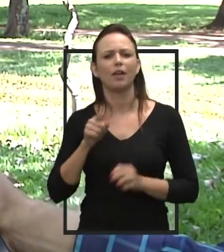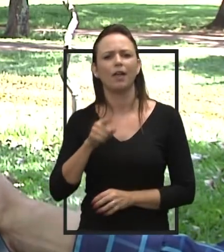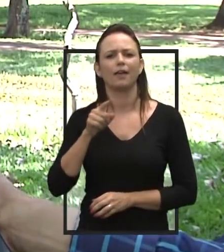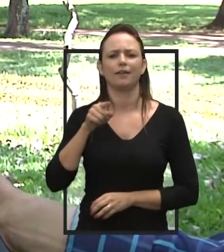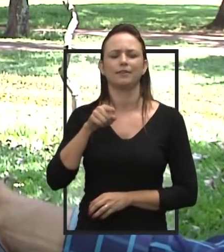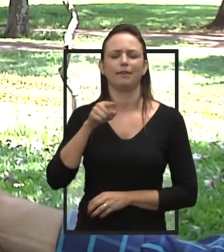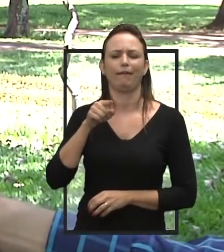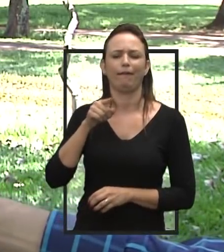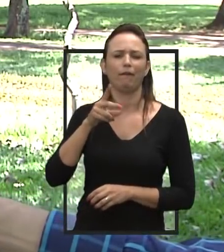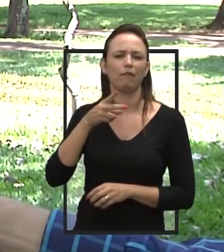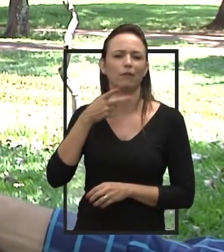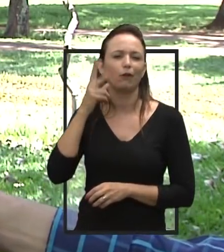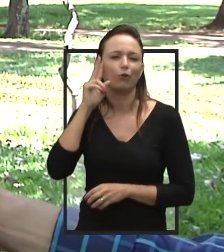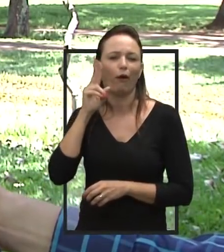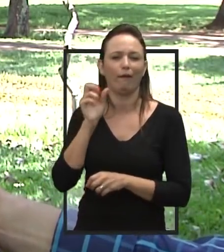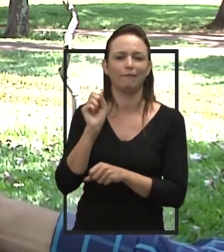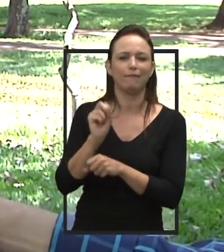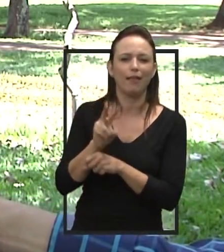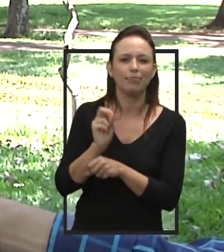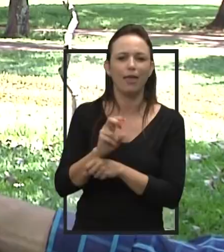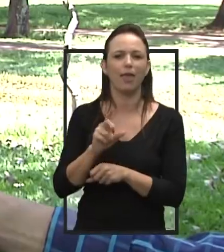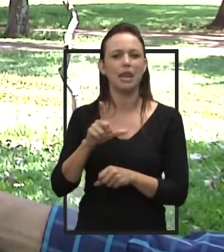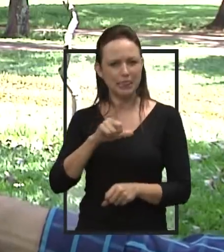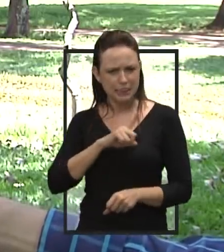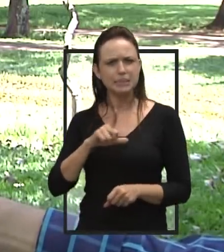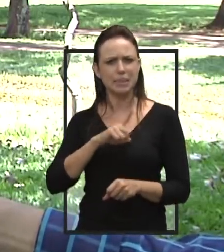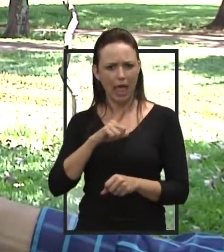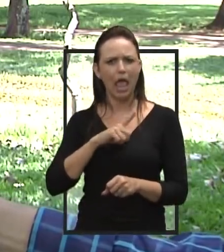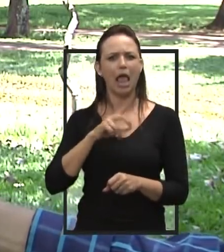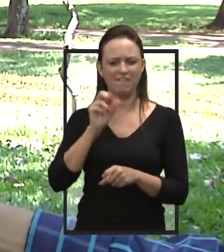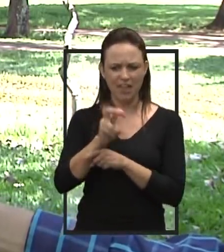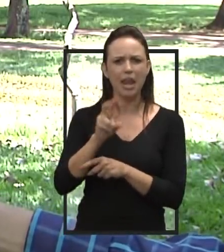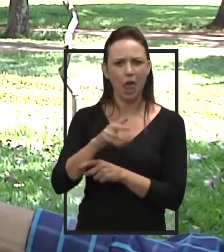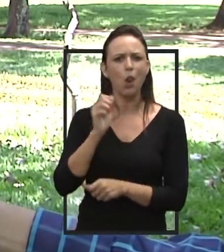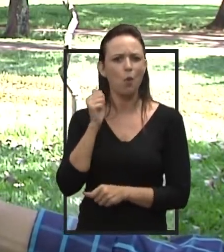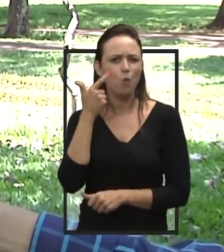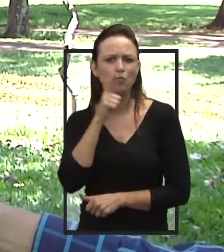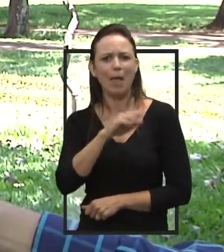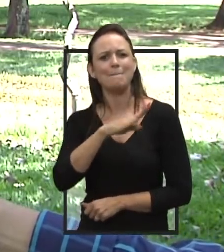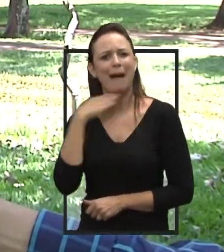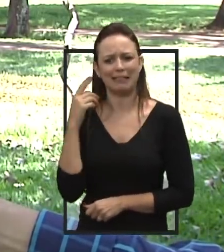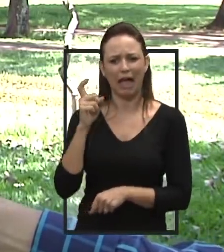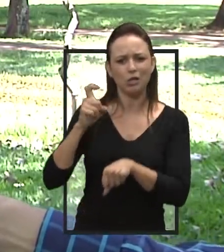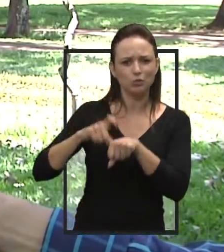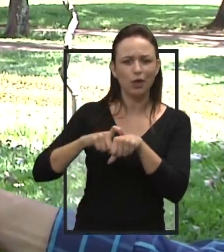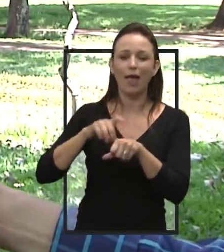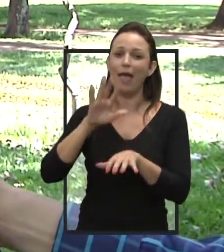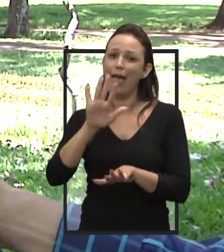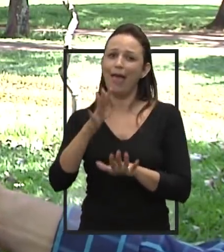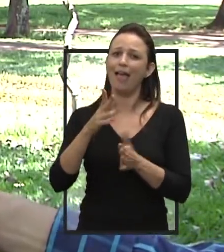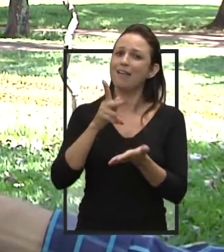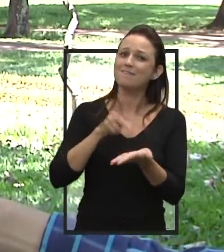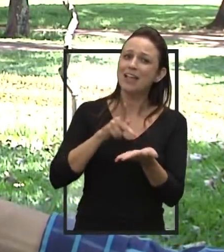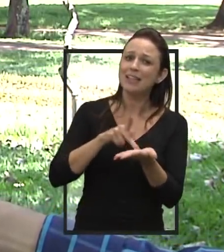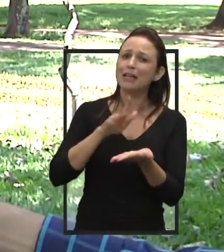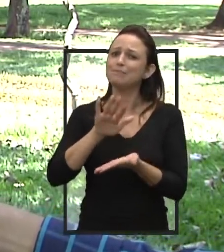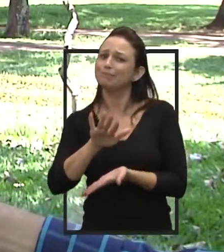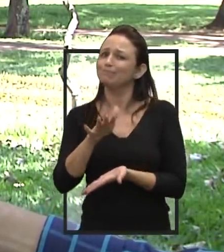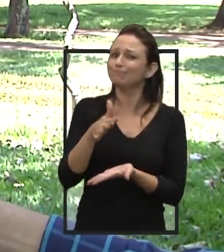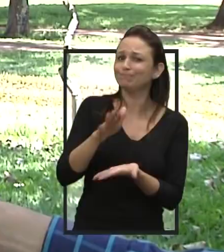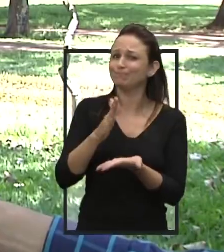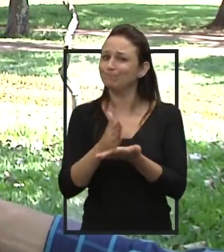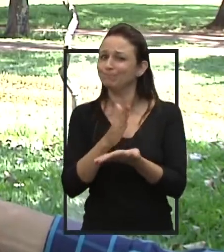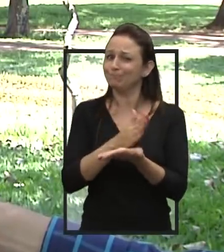Essa história de veneno, que o pessoal fala que existe veneno para escorpião, que veneno mata escorpião sim, etc., são meias verdades.